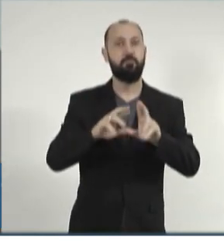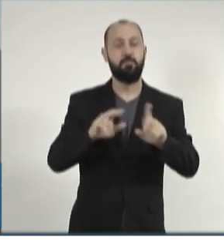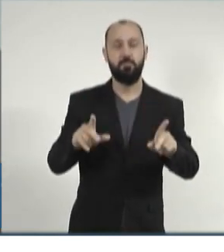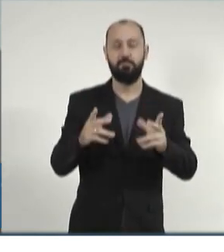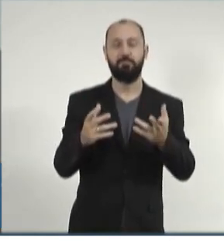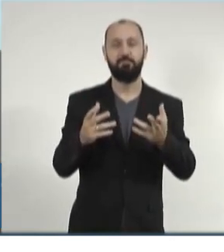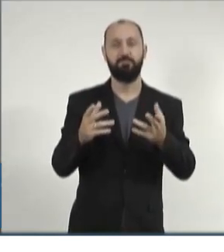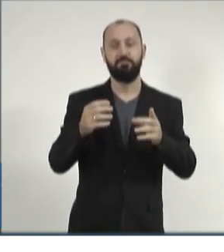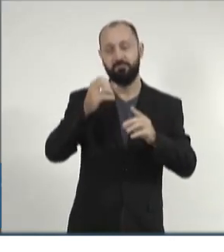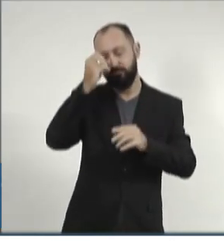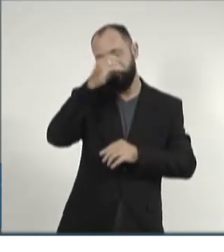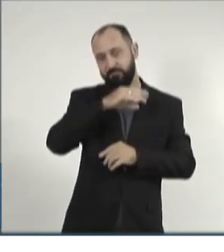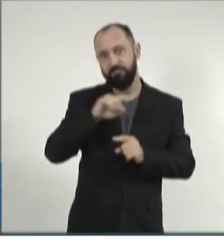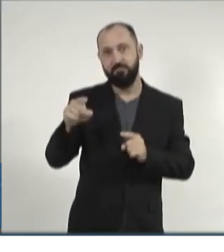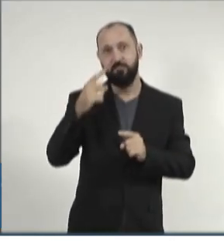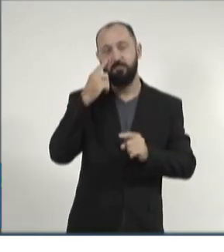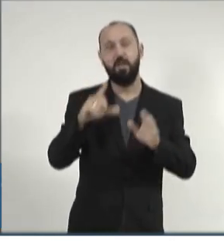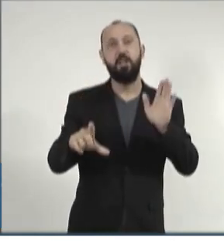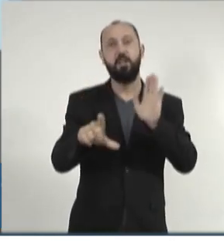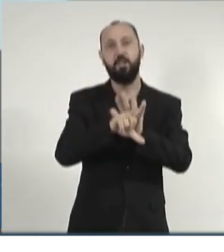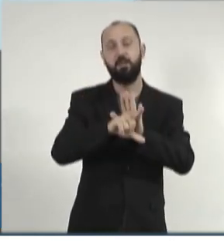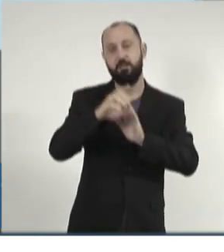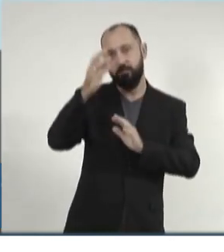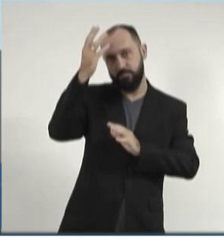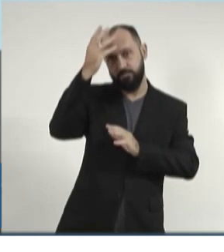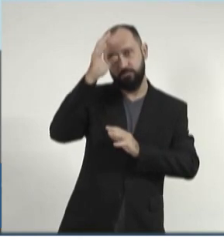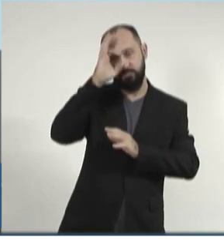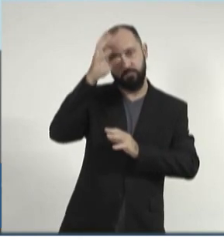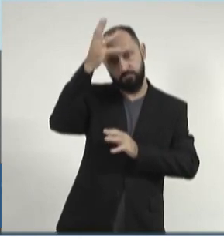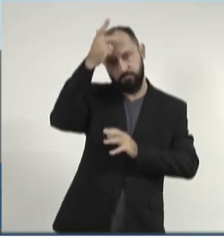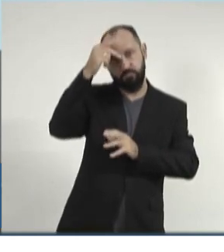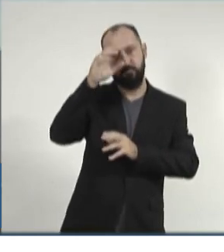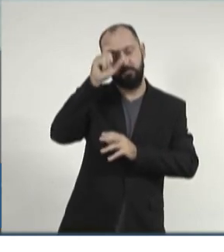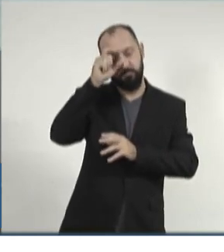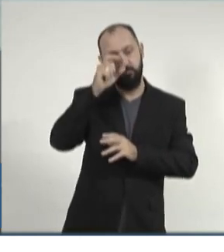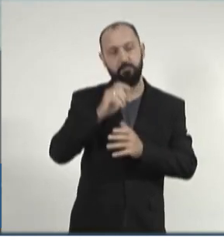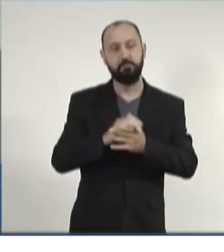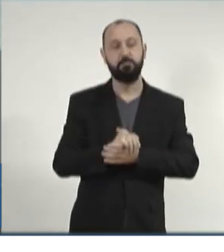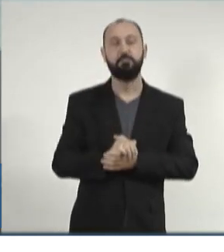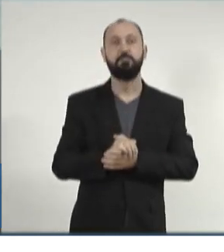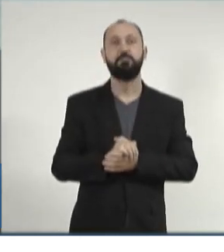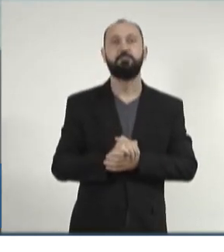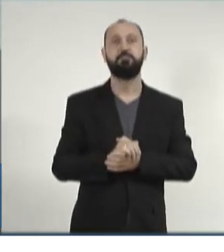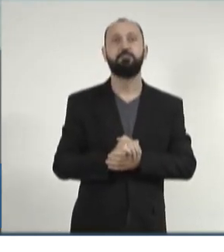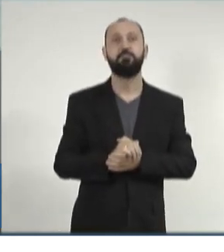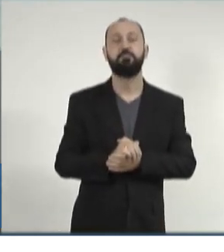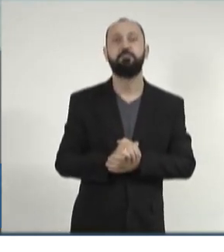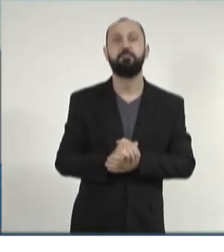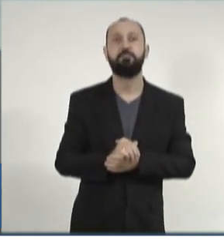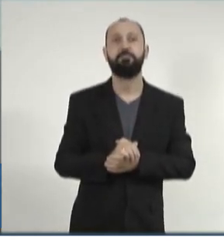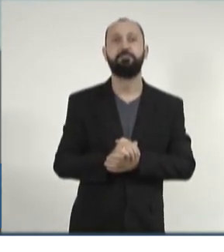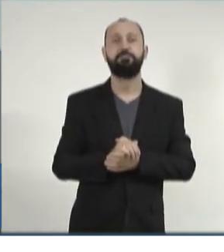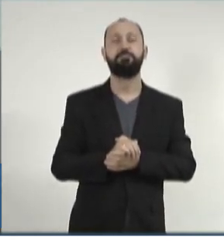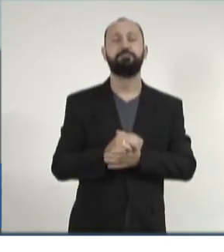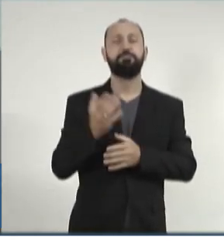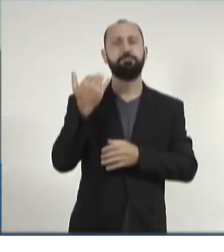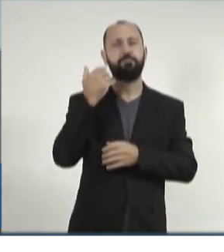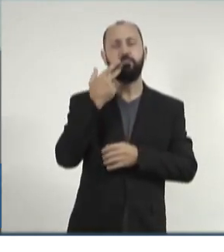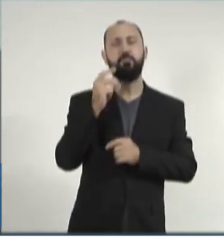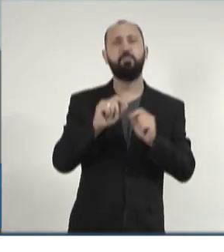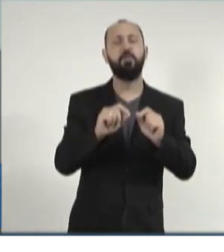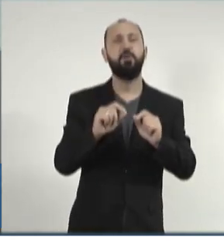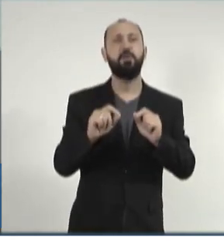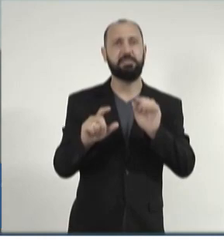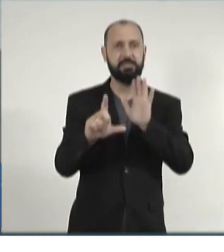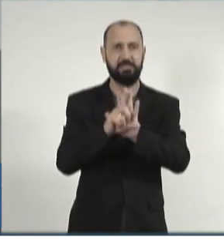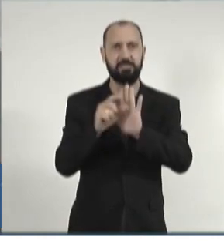E aí a gente entra aqui, na Lei Maria da Penha. Volta lá. Isso, Aline, mais uma. A gente volta na Lei Maria da Penha, como eu havia falado,